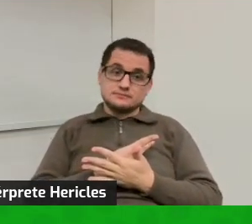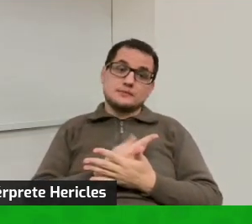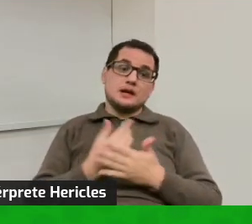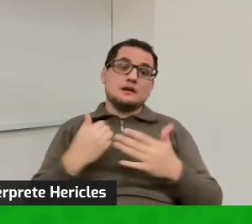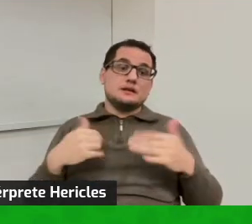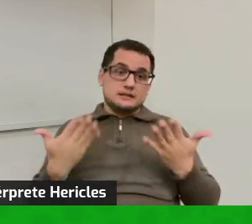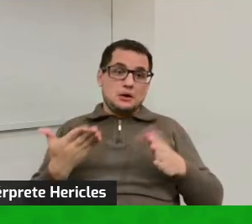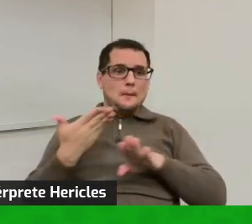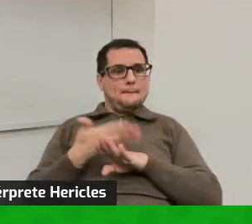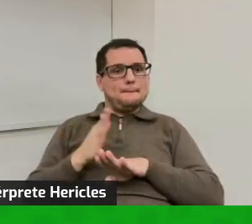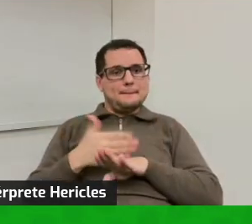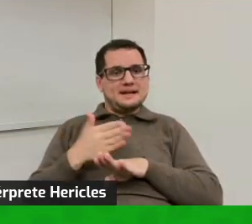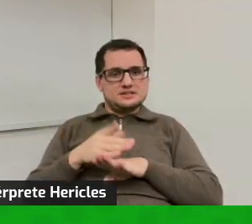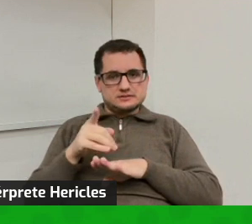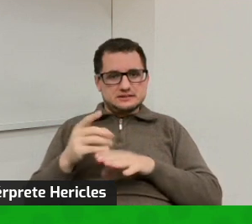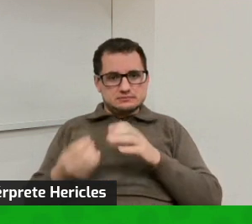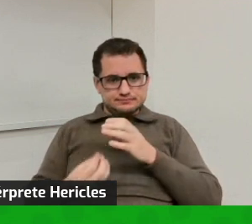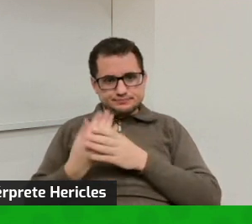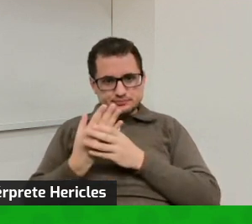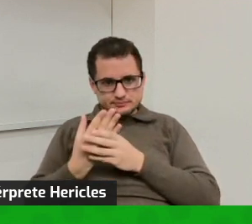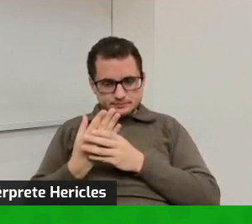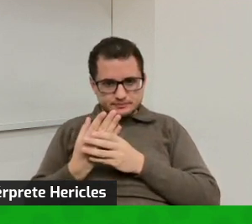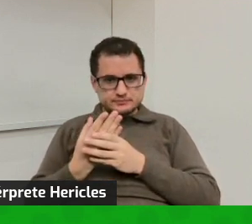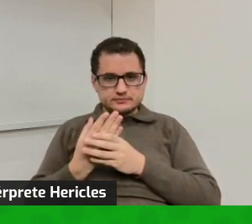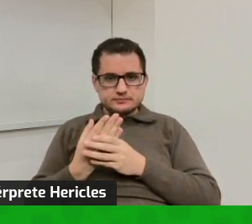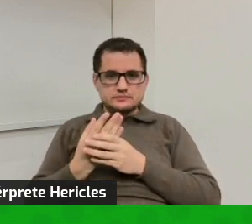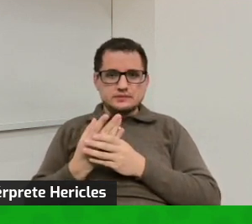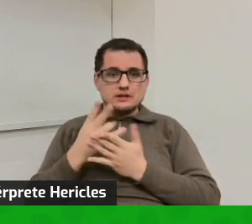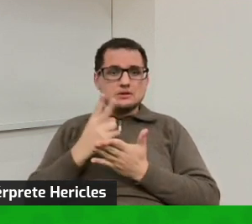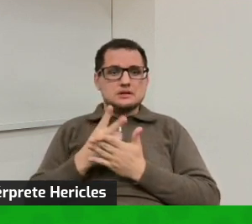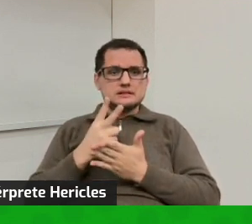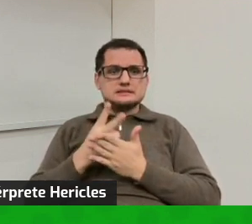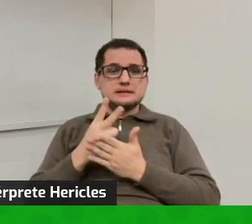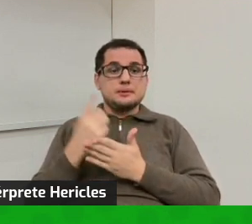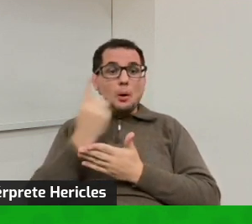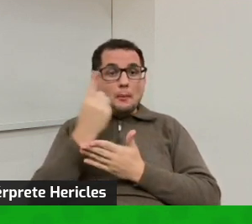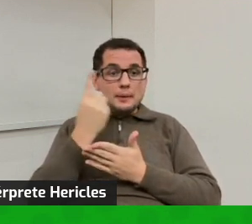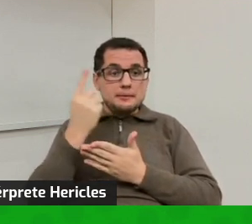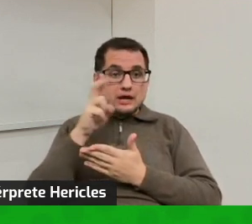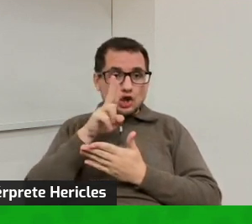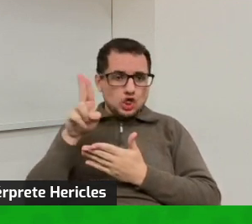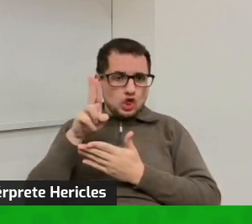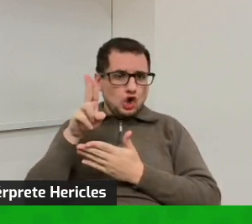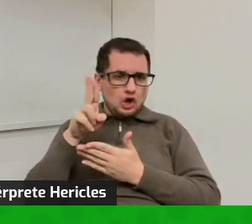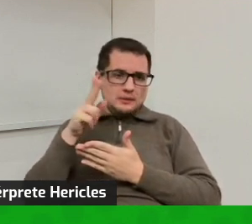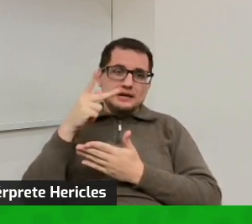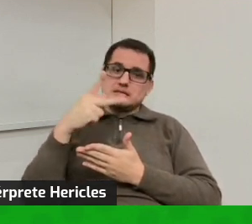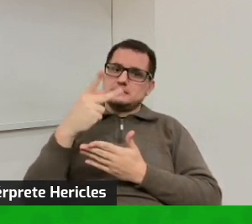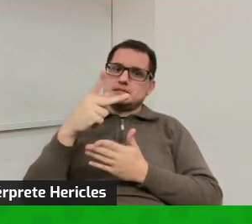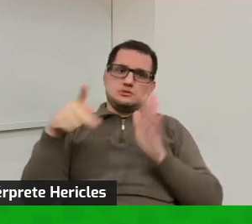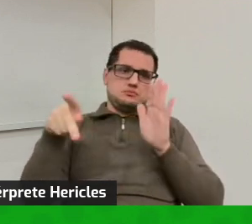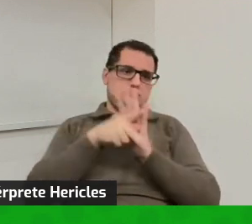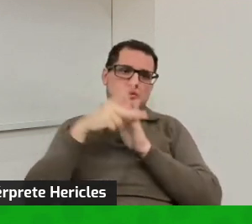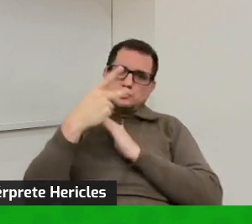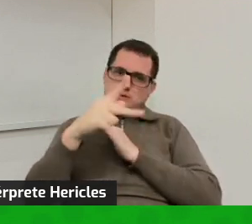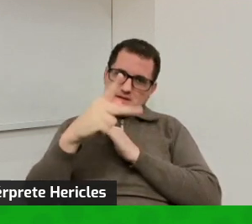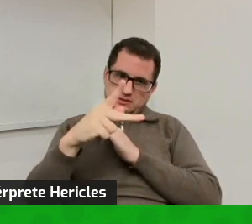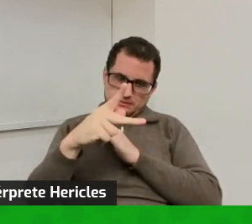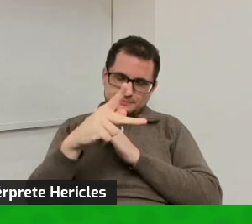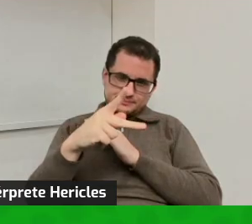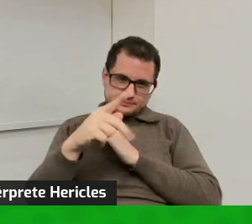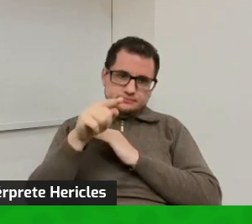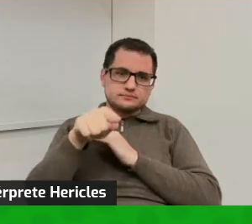vai desenvolvendo essa parte. O que eu indico é sempre faça um primeiro teste quando for um envio em massa ali, que você vai enviar para